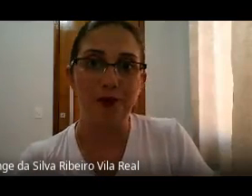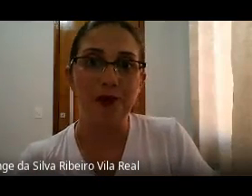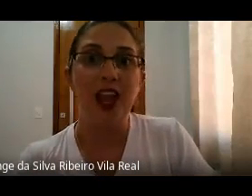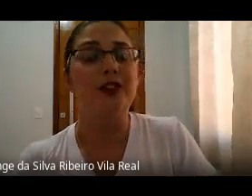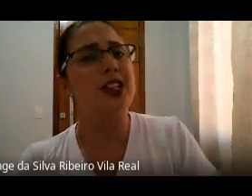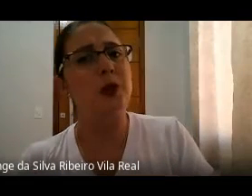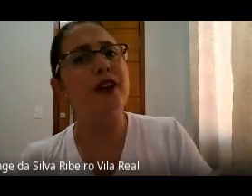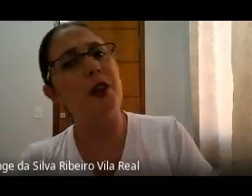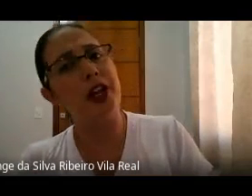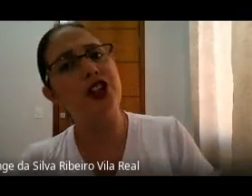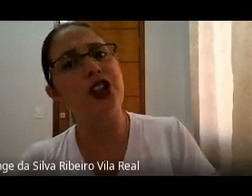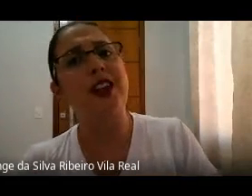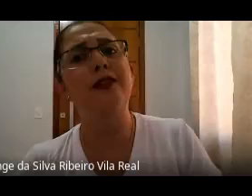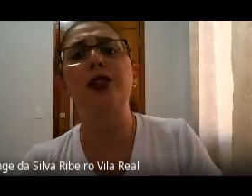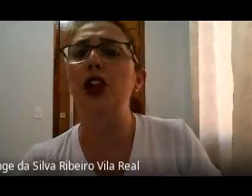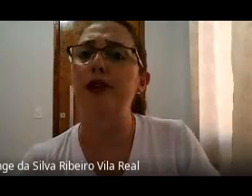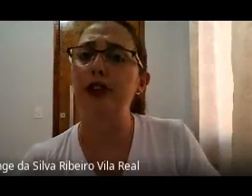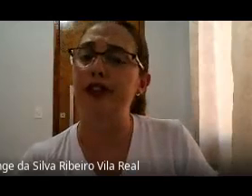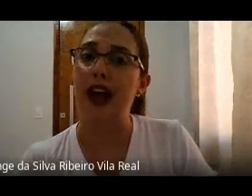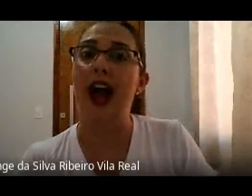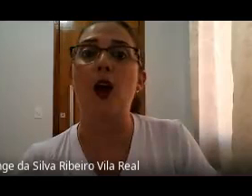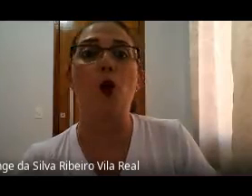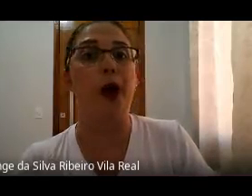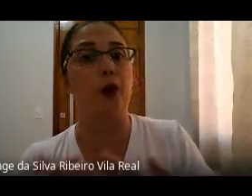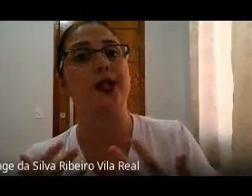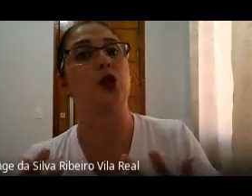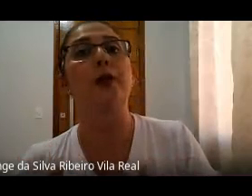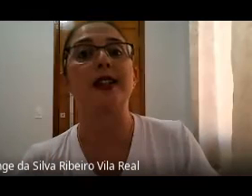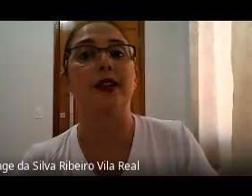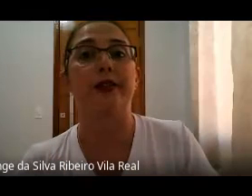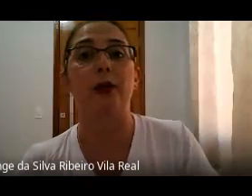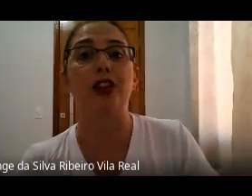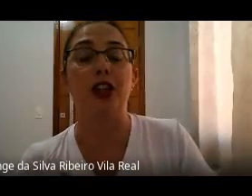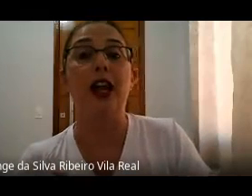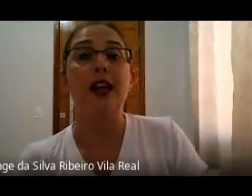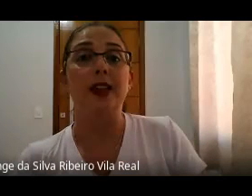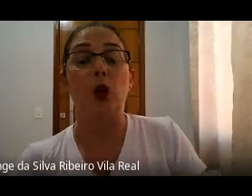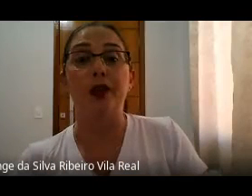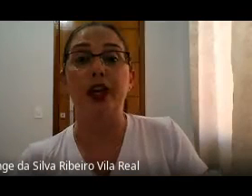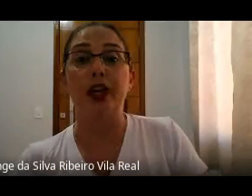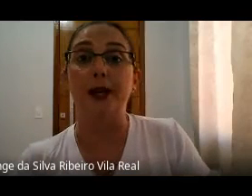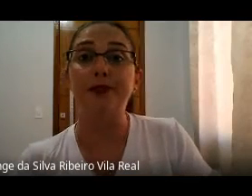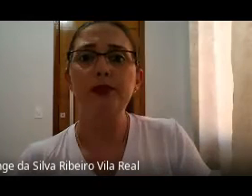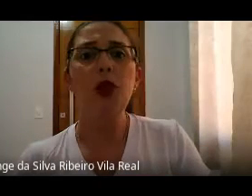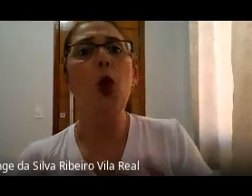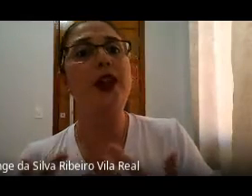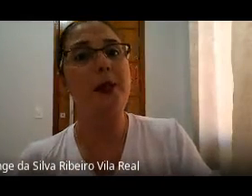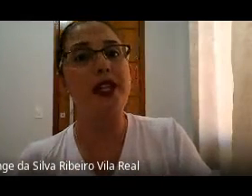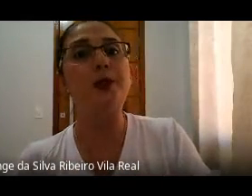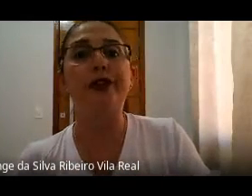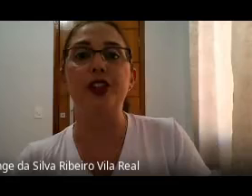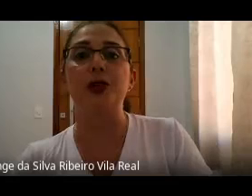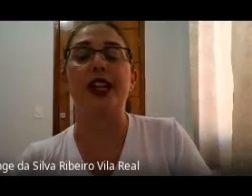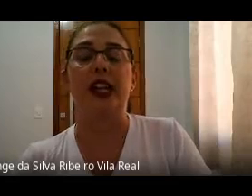entendam. Vocês provavelmente já devam ter ouvido falar alguma coisa sobre essa forma de se comunicar, ou